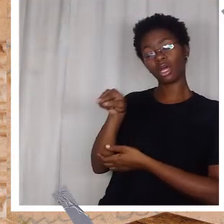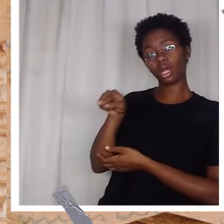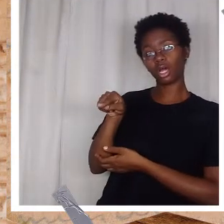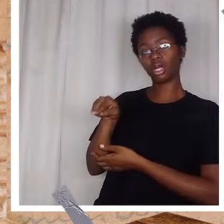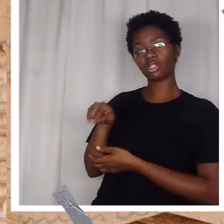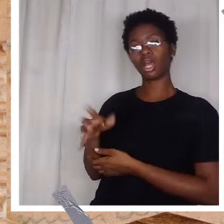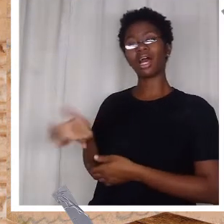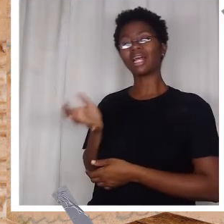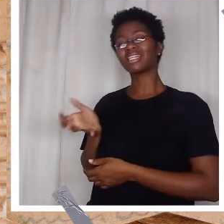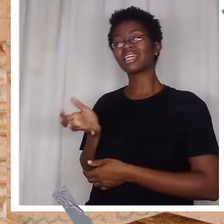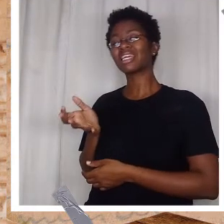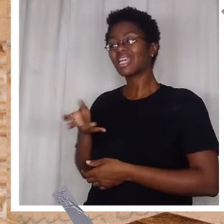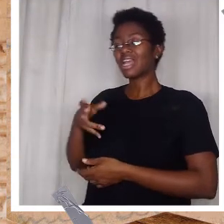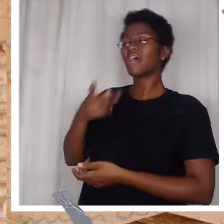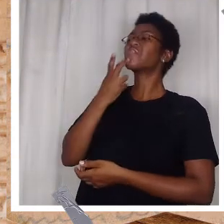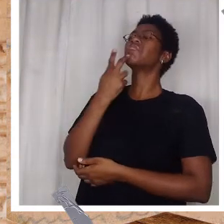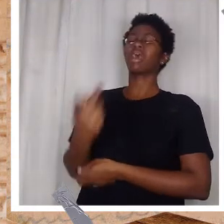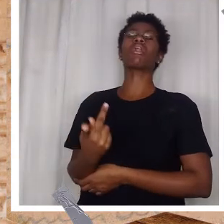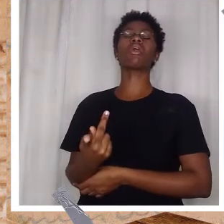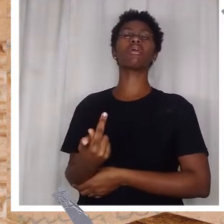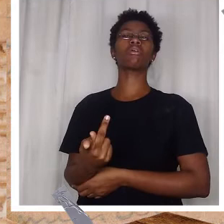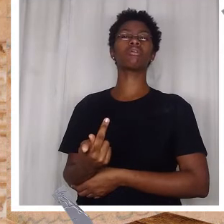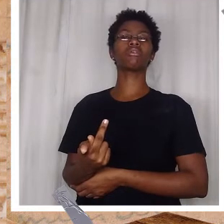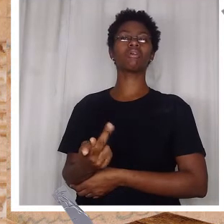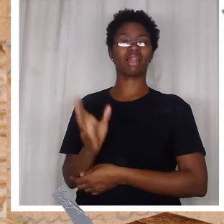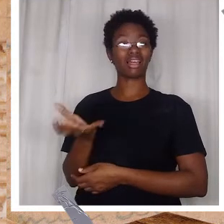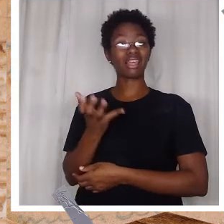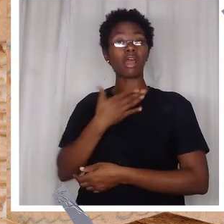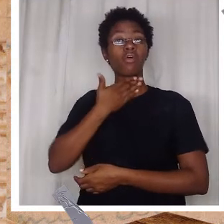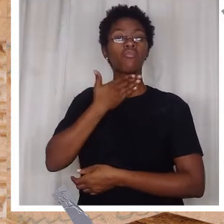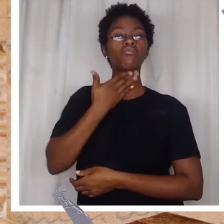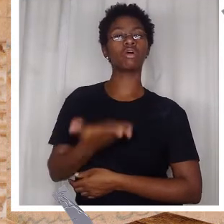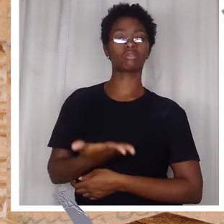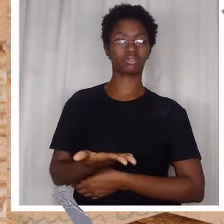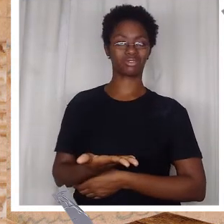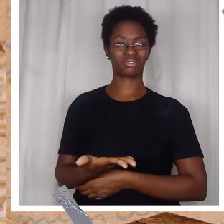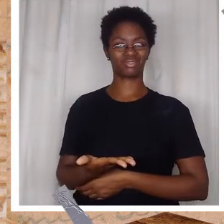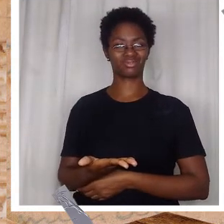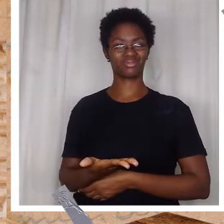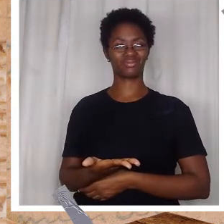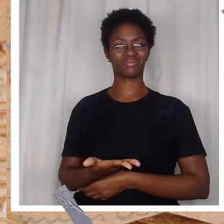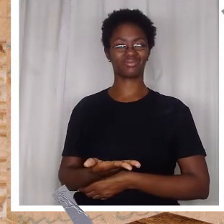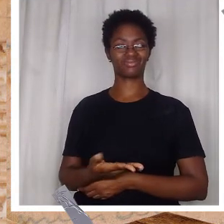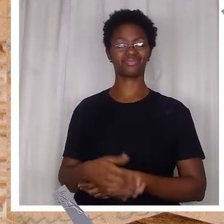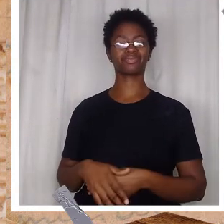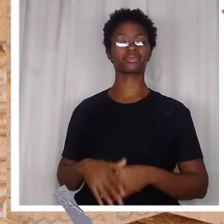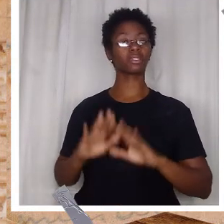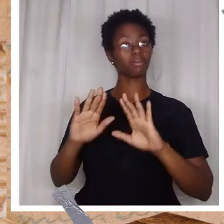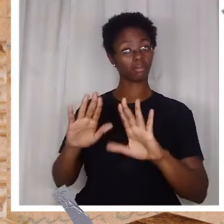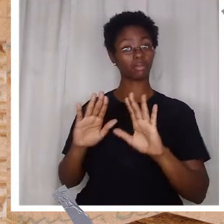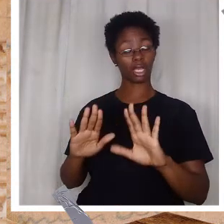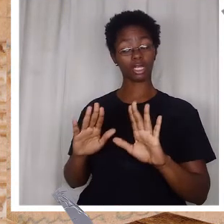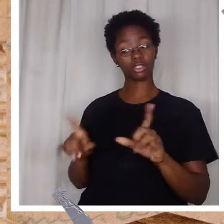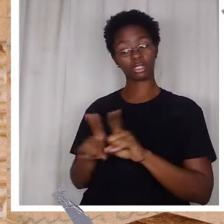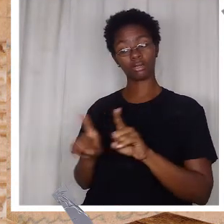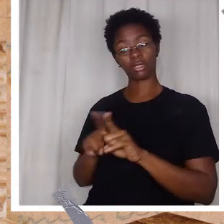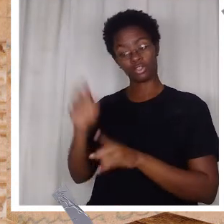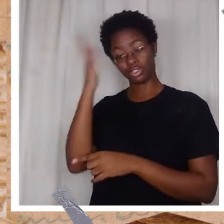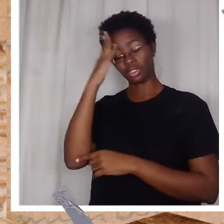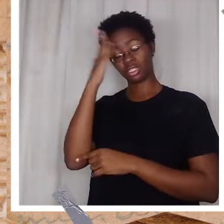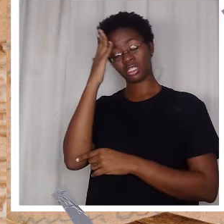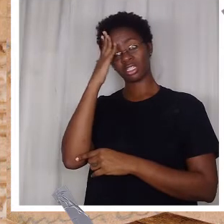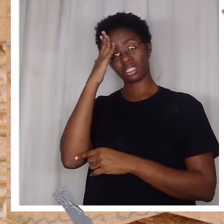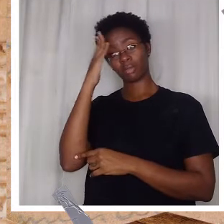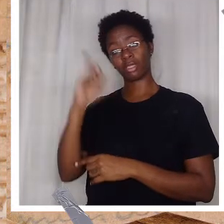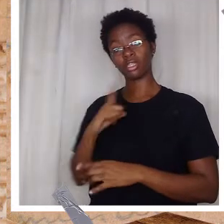fala dela, né? Mas quando a gente assume a nossa fala, a gente também sabe que vai ter, por um lado,